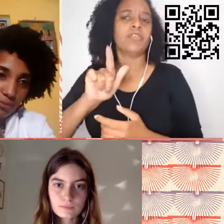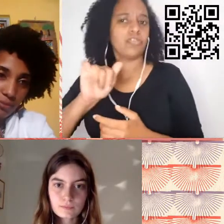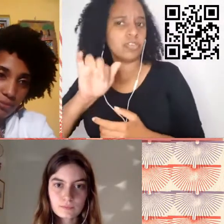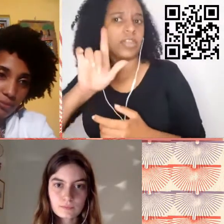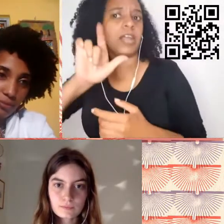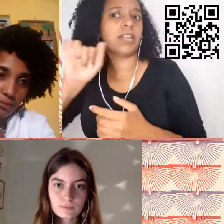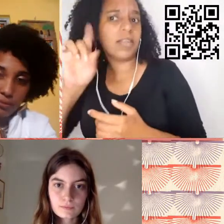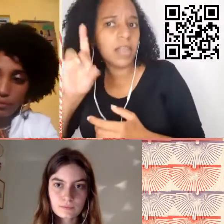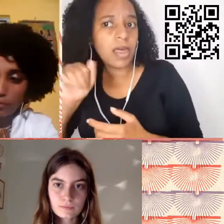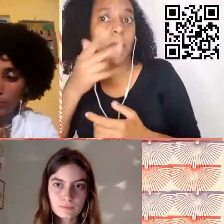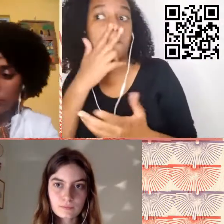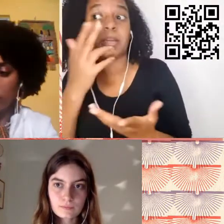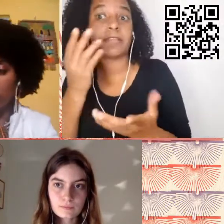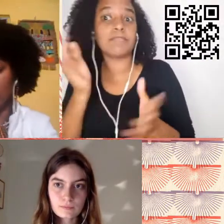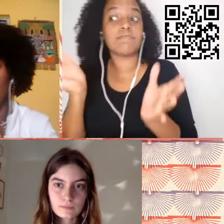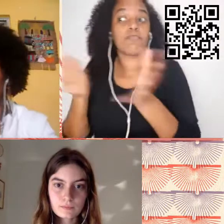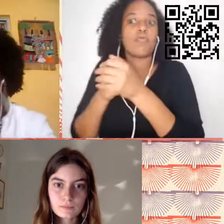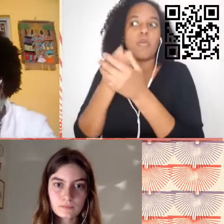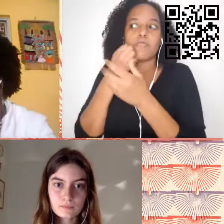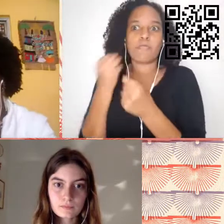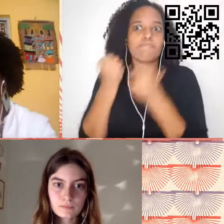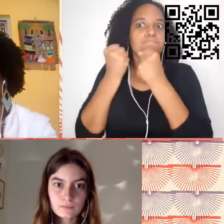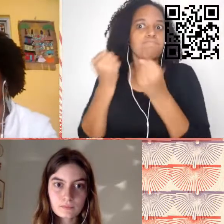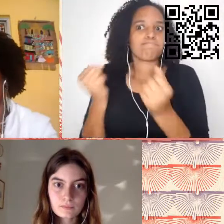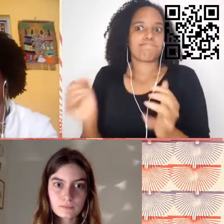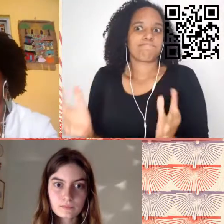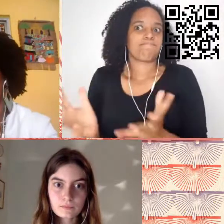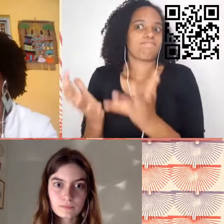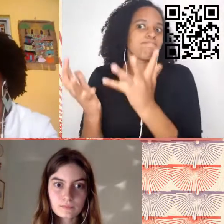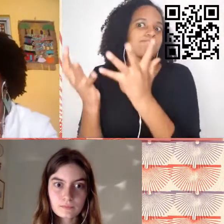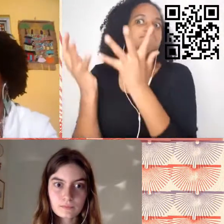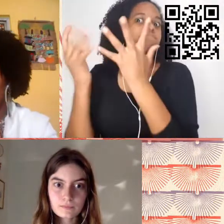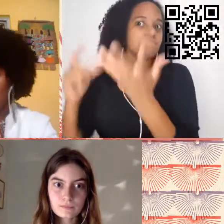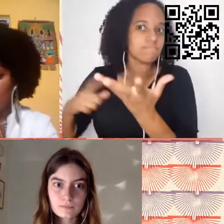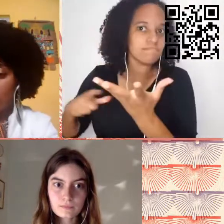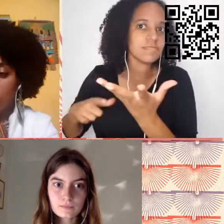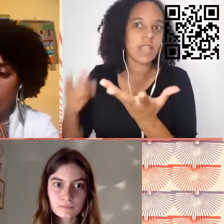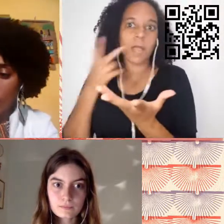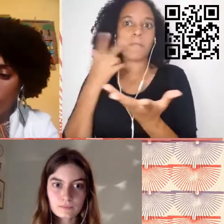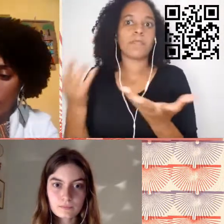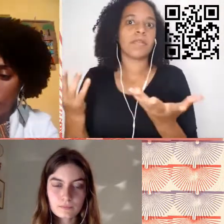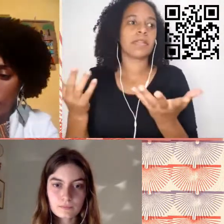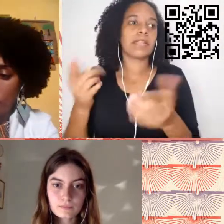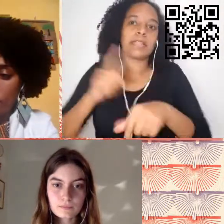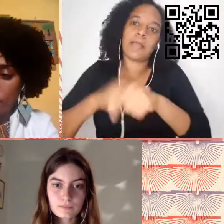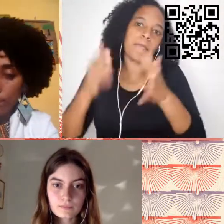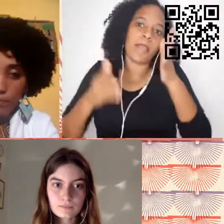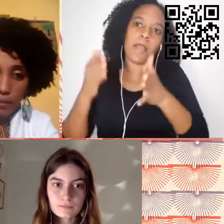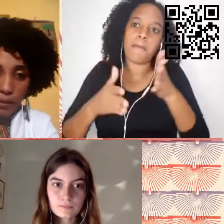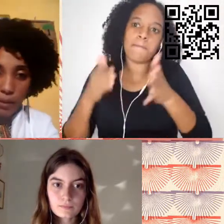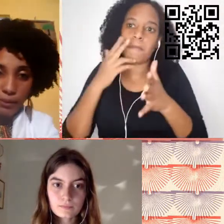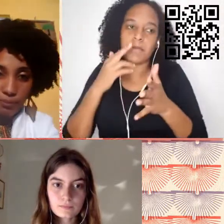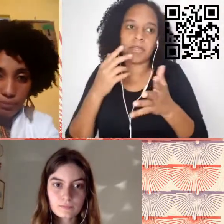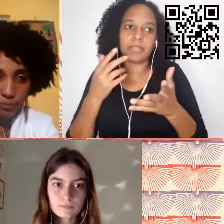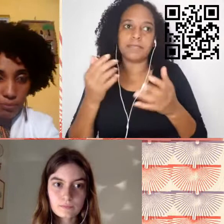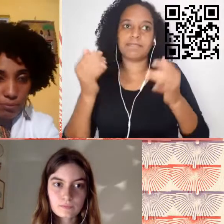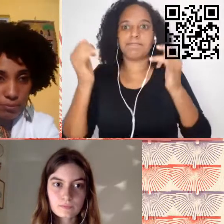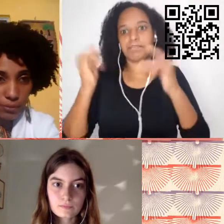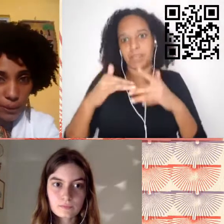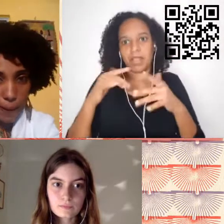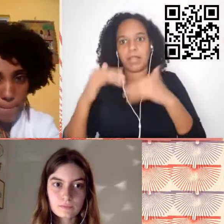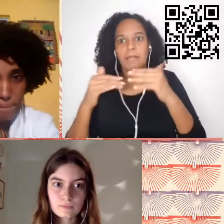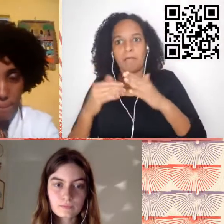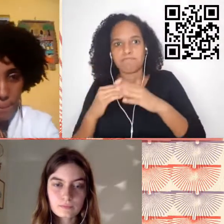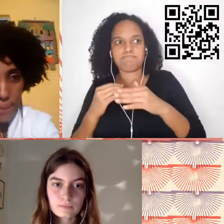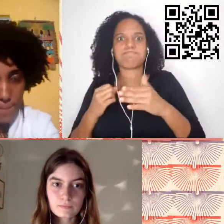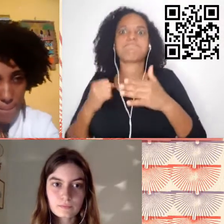esconde uma potência transgressora, e que em um determinado período ela se vê dessa maneira. Eu acho, sim, que uma sociedade